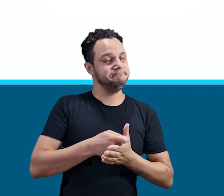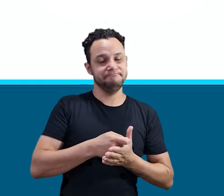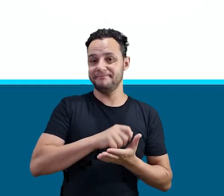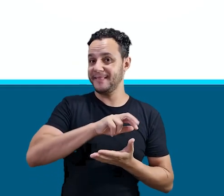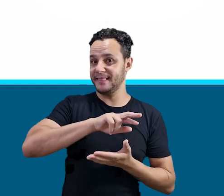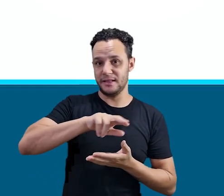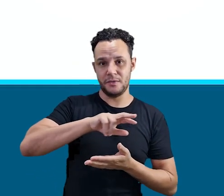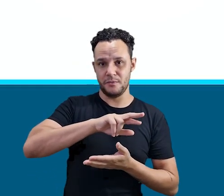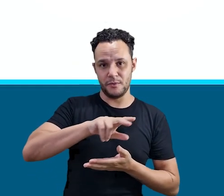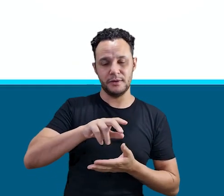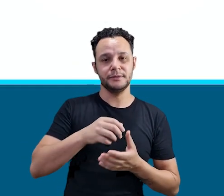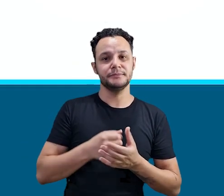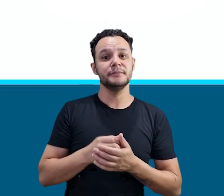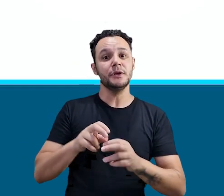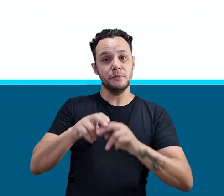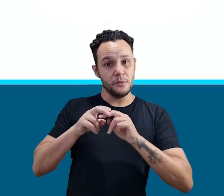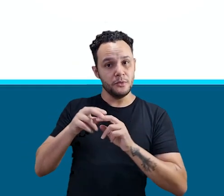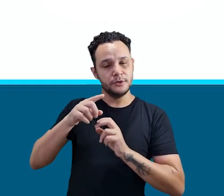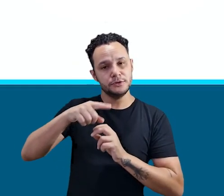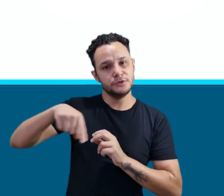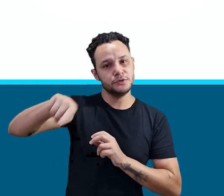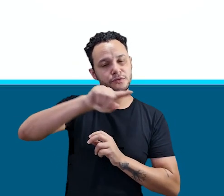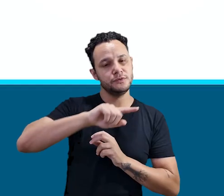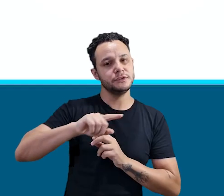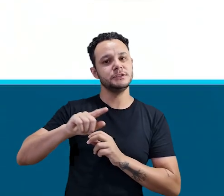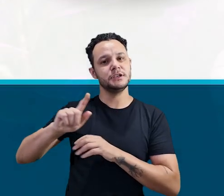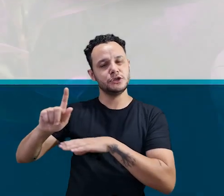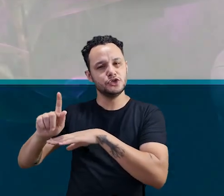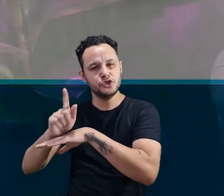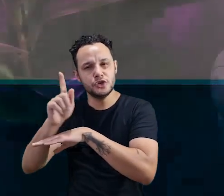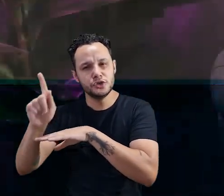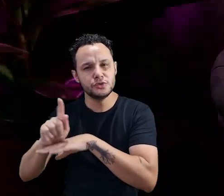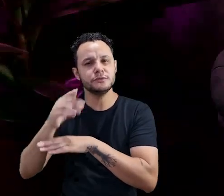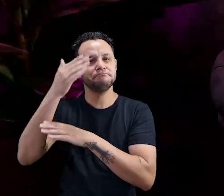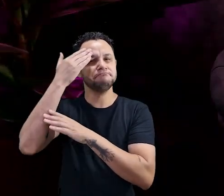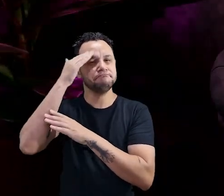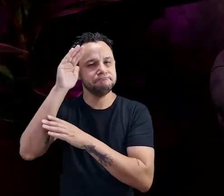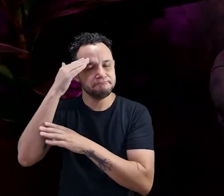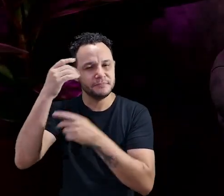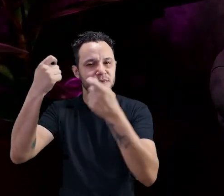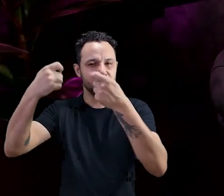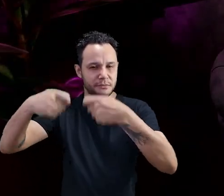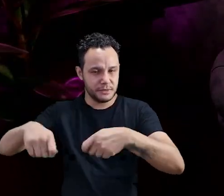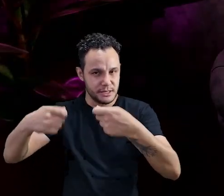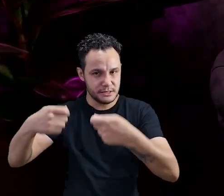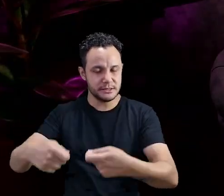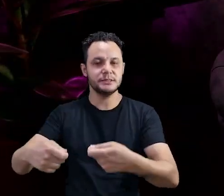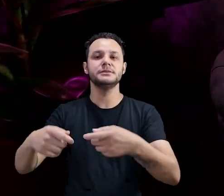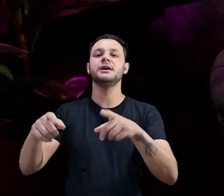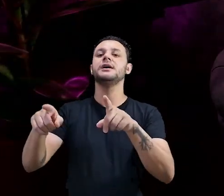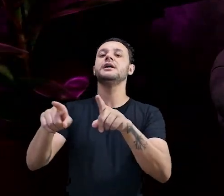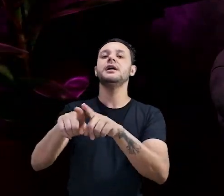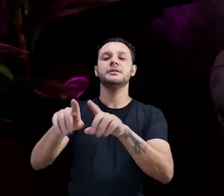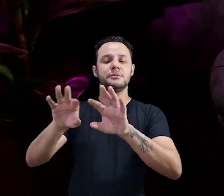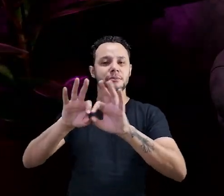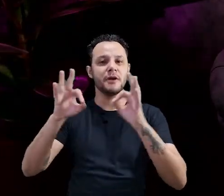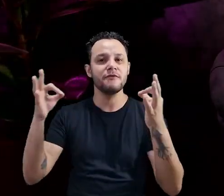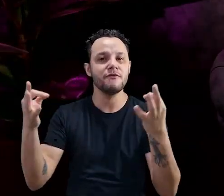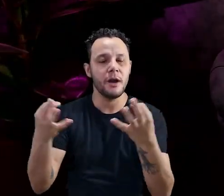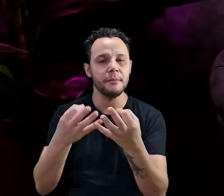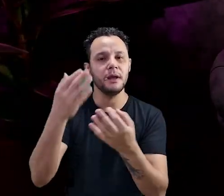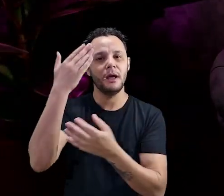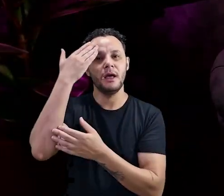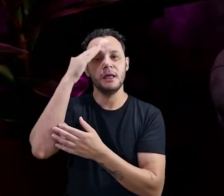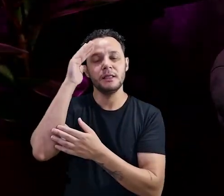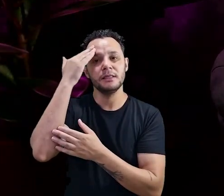muito importante que o gestor tenha em mente para conseguir deixar isso muito claro para as famílias, para a própria equipe